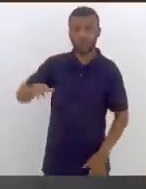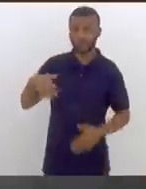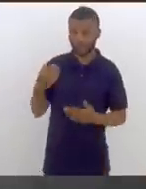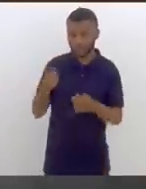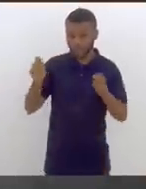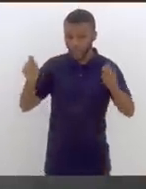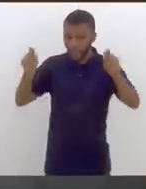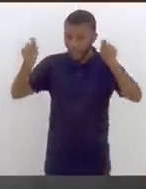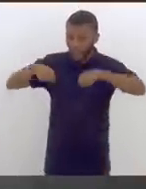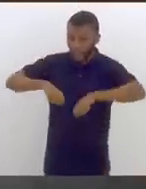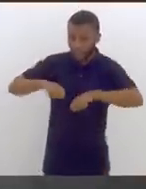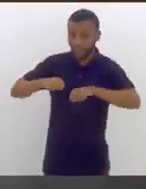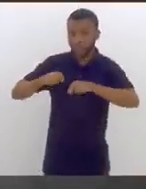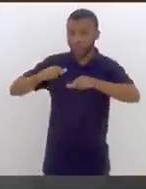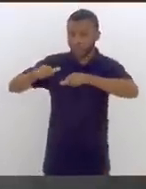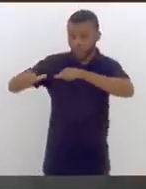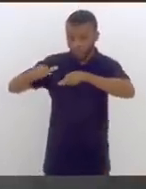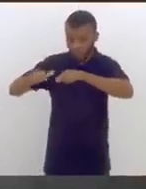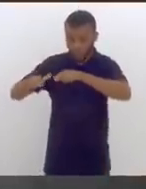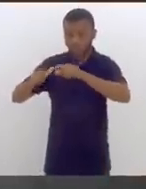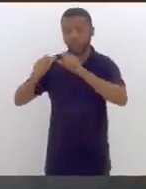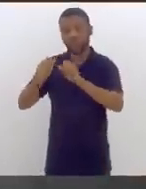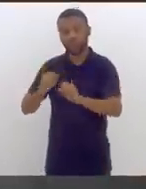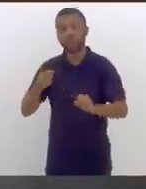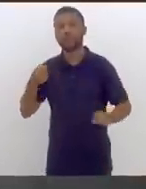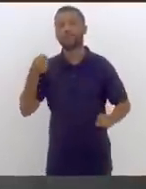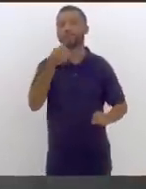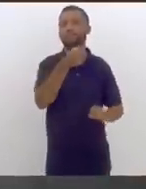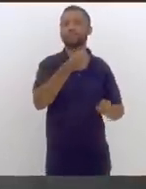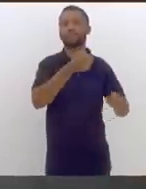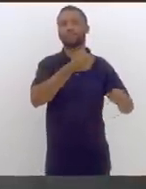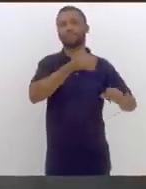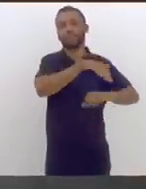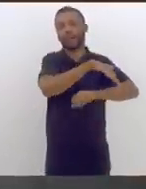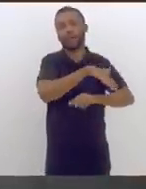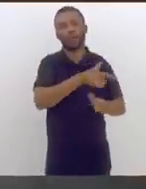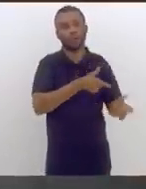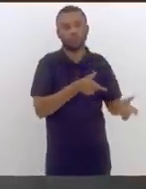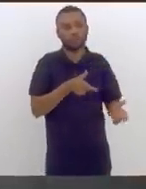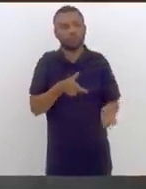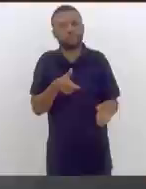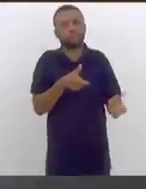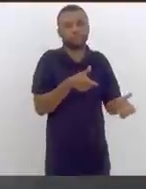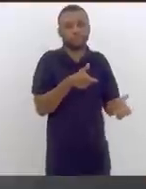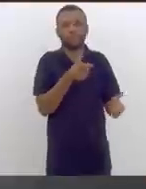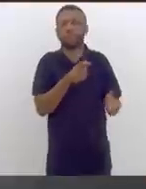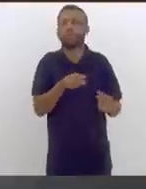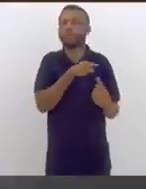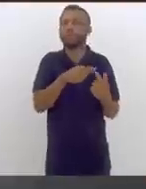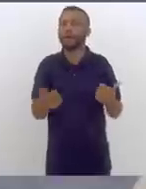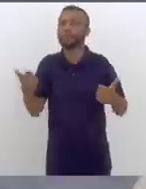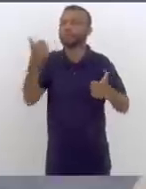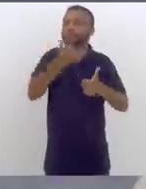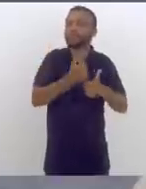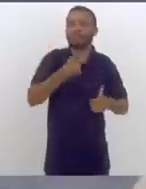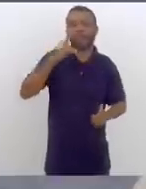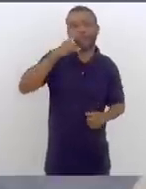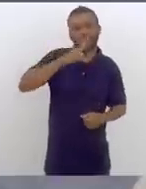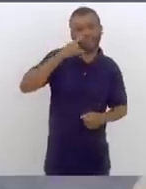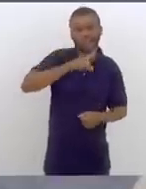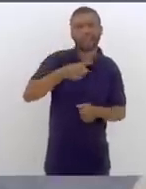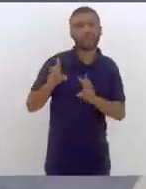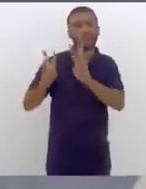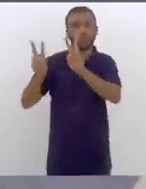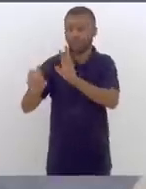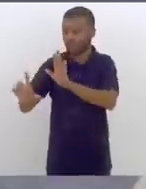apto apto a sairia para as ruas para cobrir exatamente essa essa déficit com relação às leis a